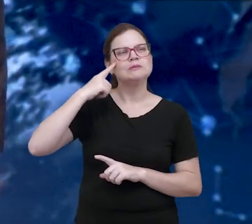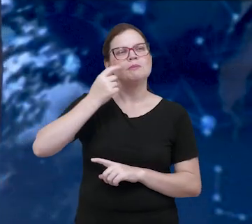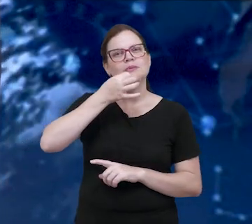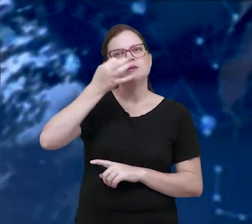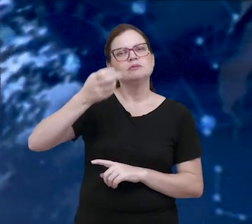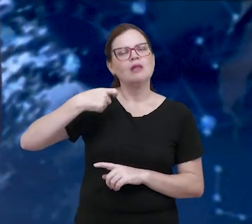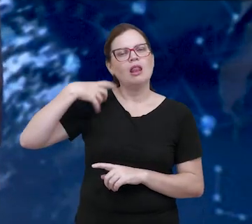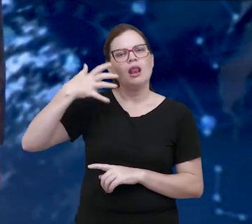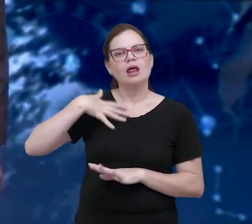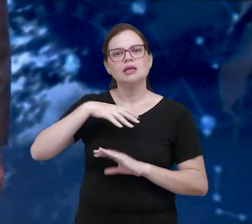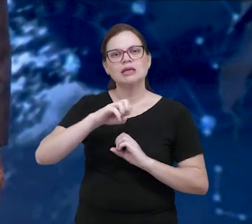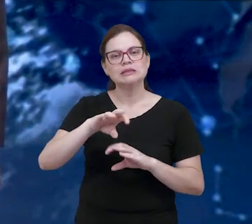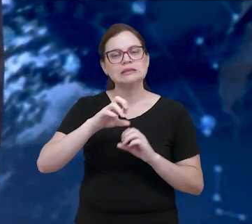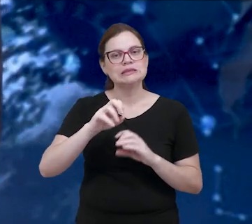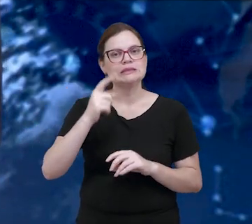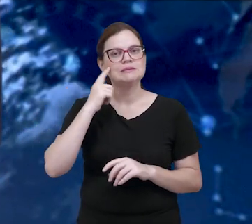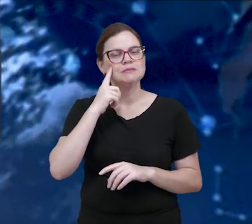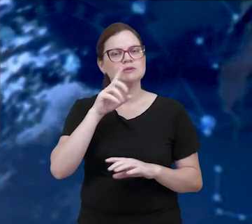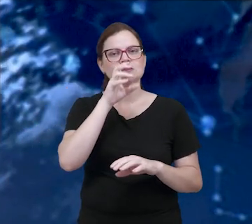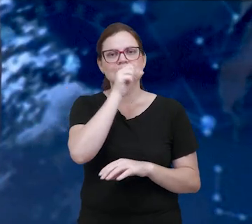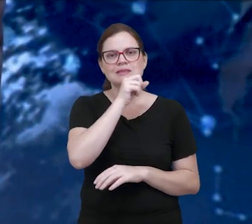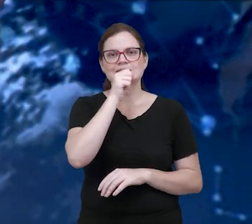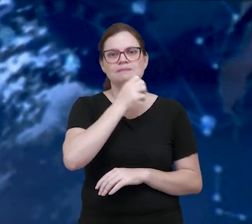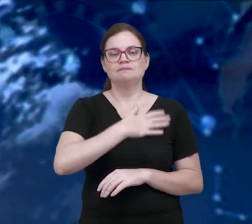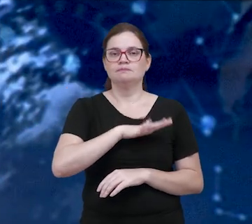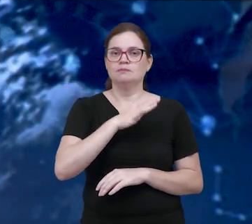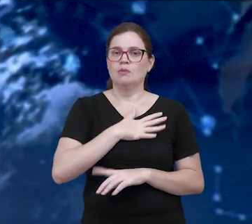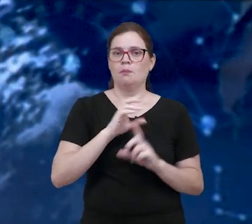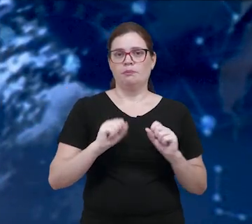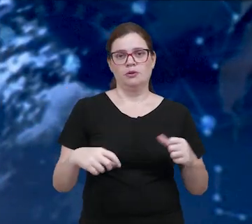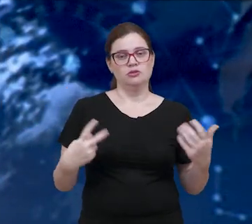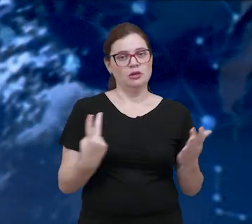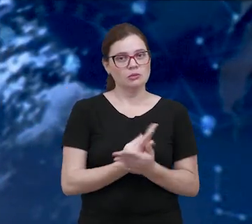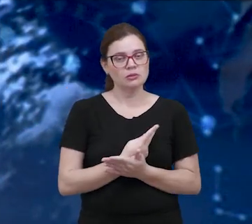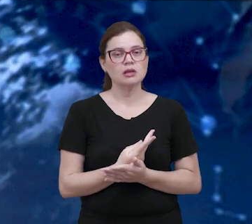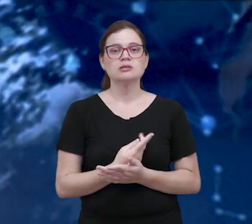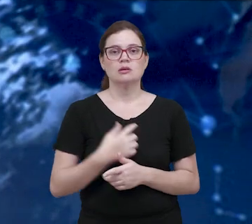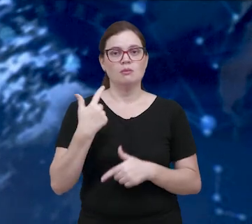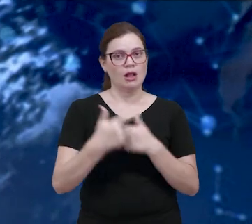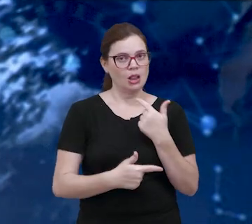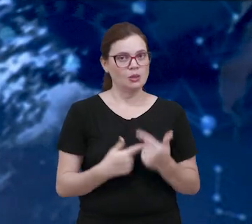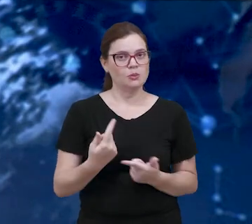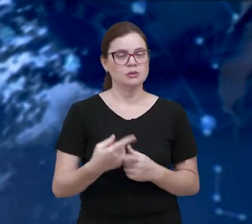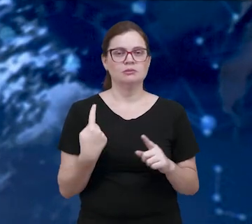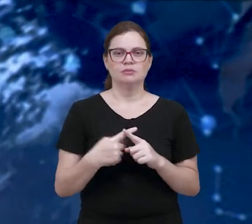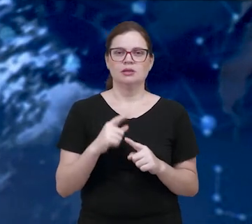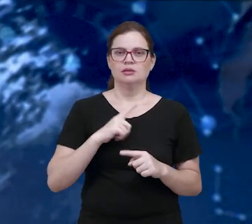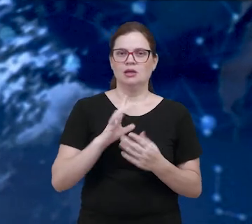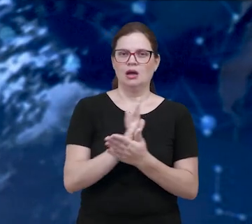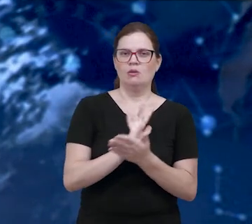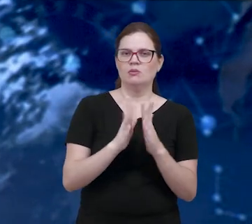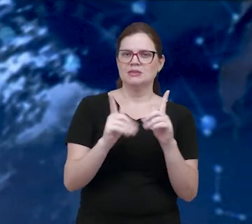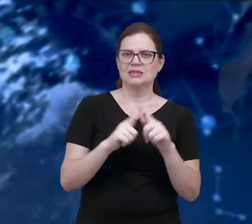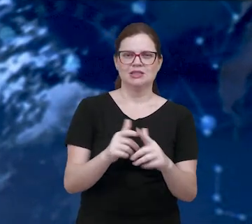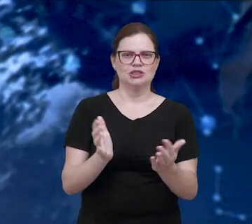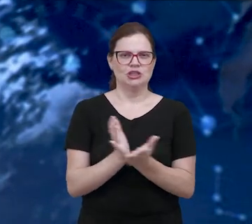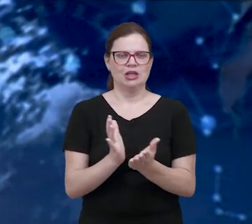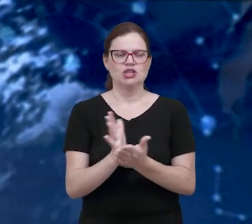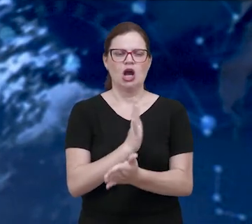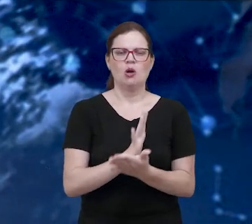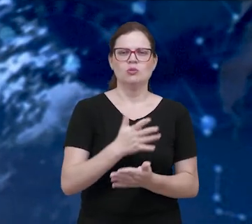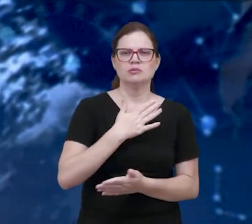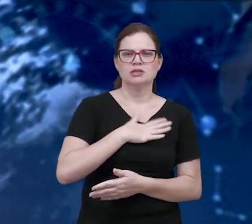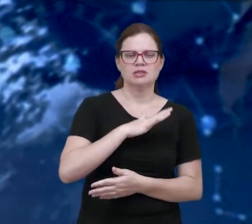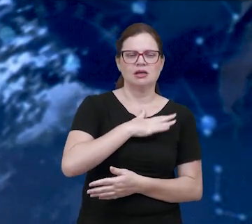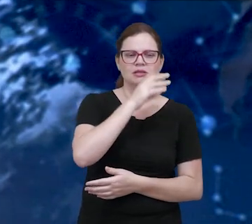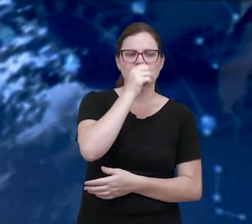que querem guardar, torna uma batalha contra as igrejas evangélicas. Falando que as igrejas não guardam o sábado, vão ter uma série de